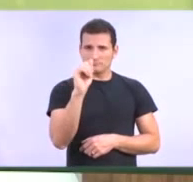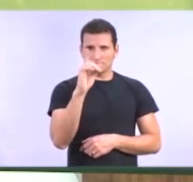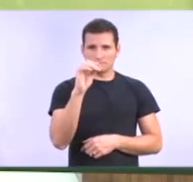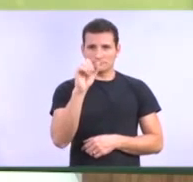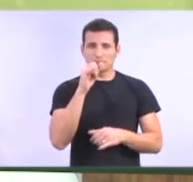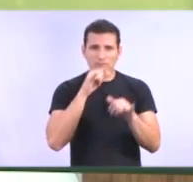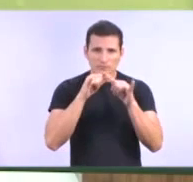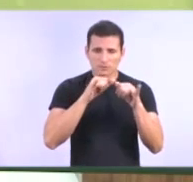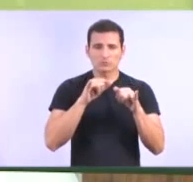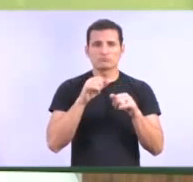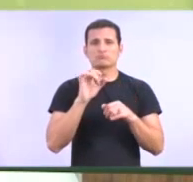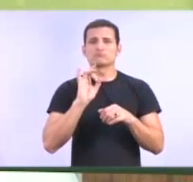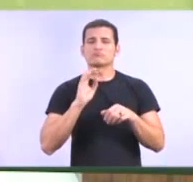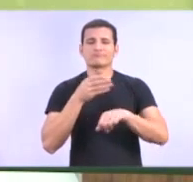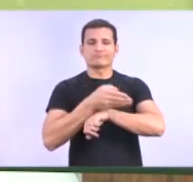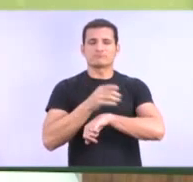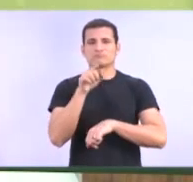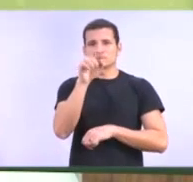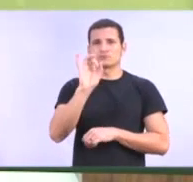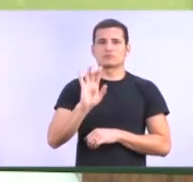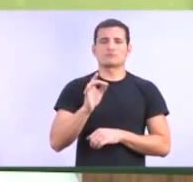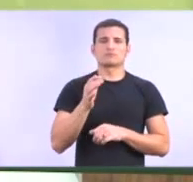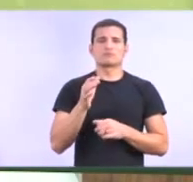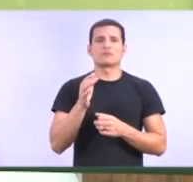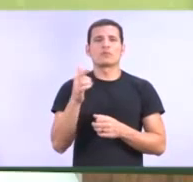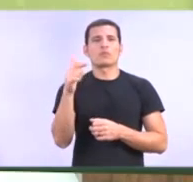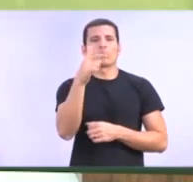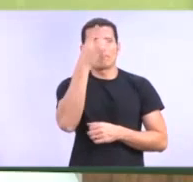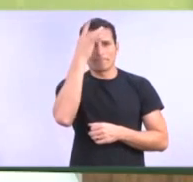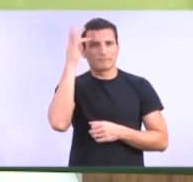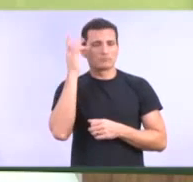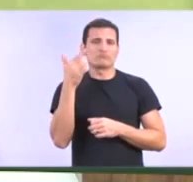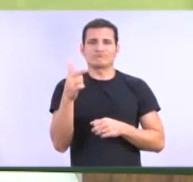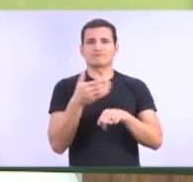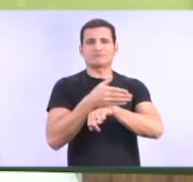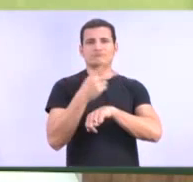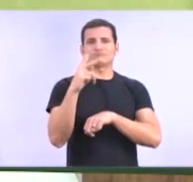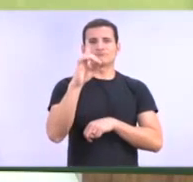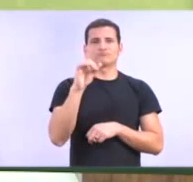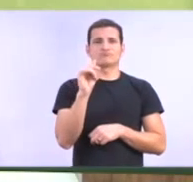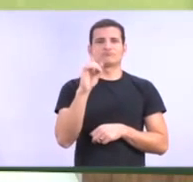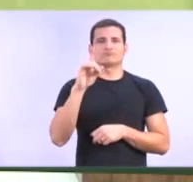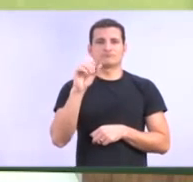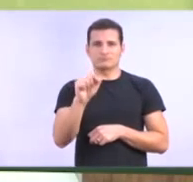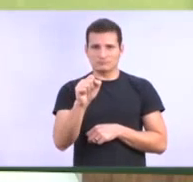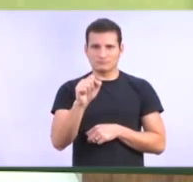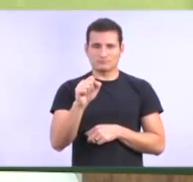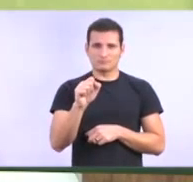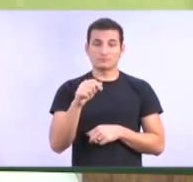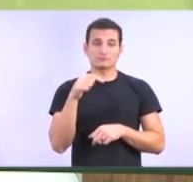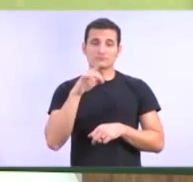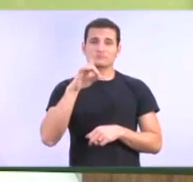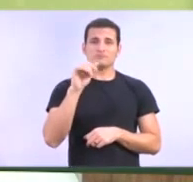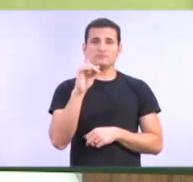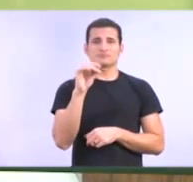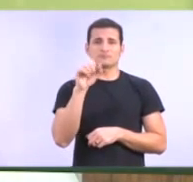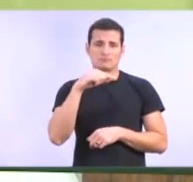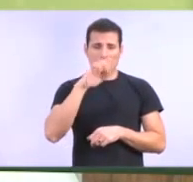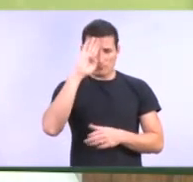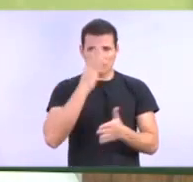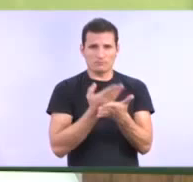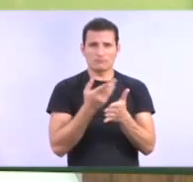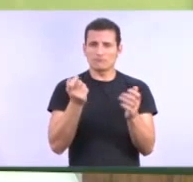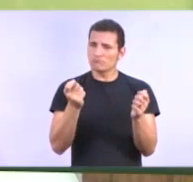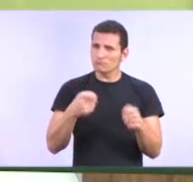a eles, só você, tá certo? Você ter confiabilidade nos dados, ou seja, será que aqueles dados realmente são confiáveis,